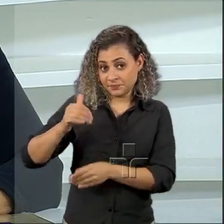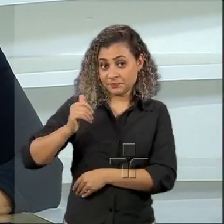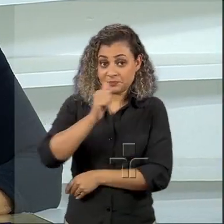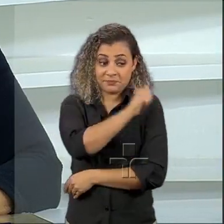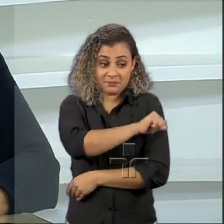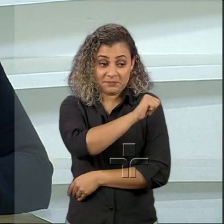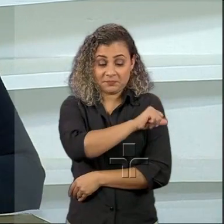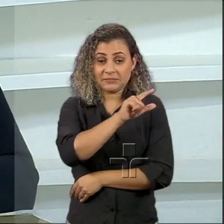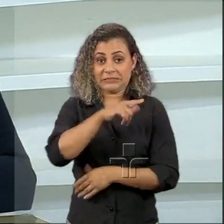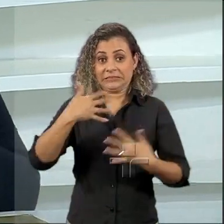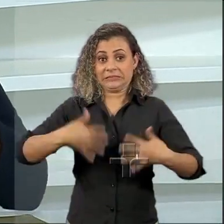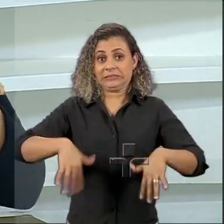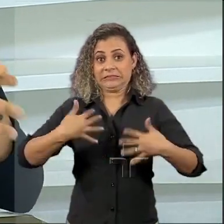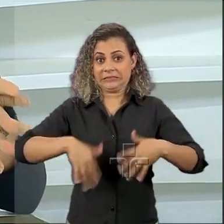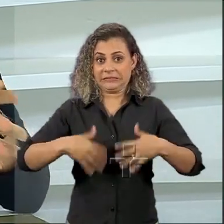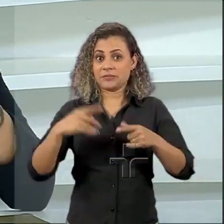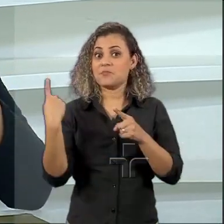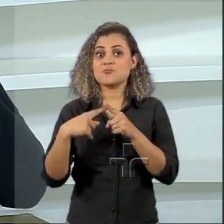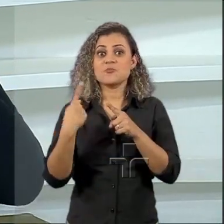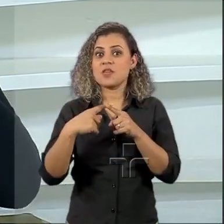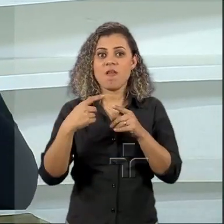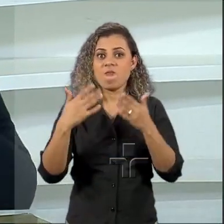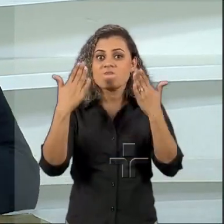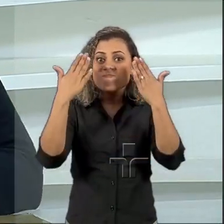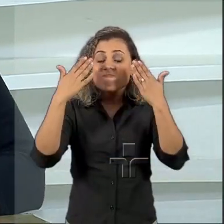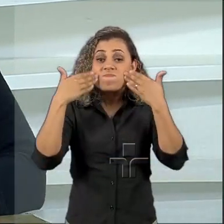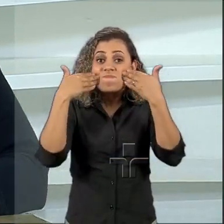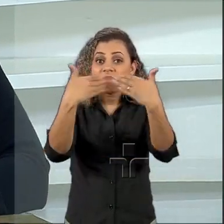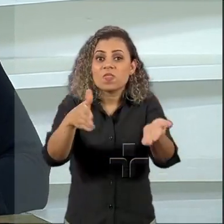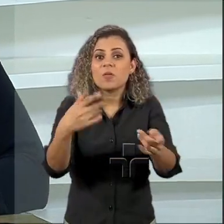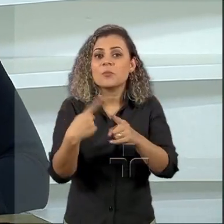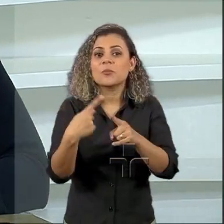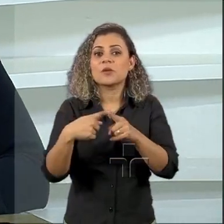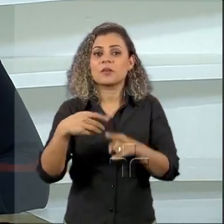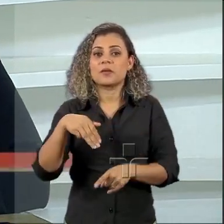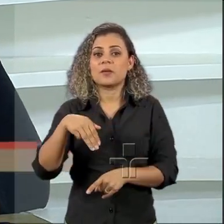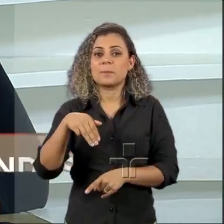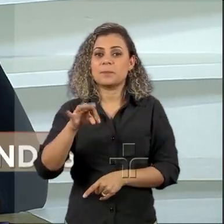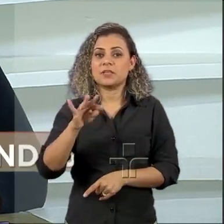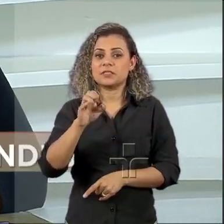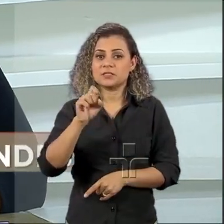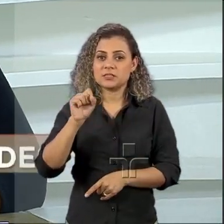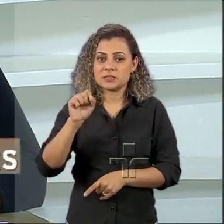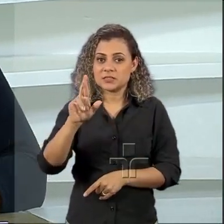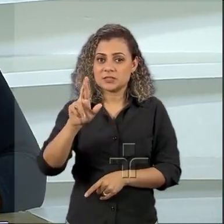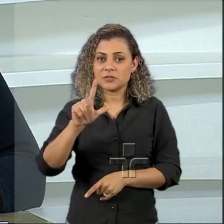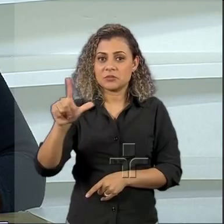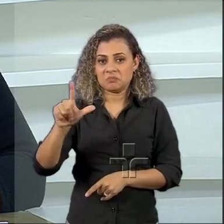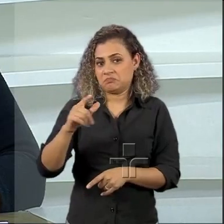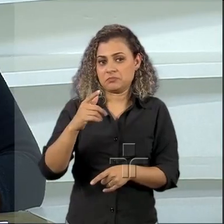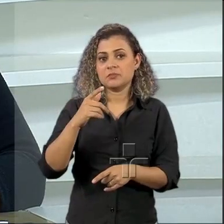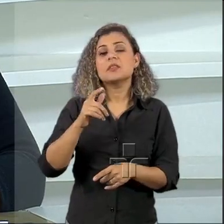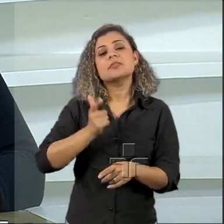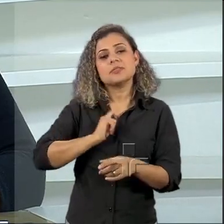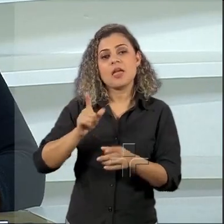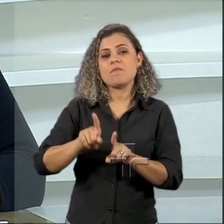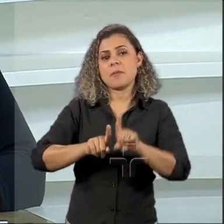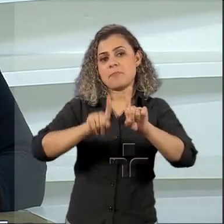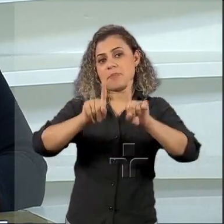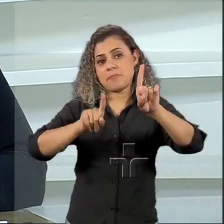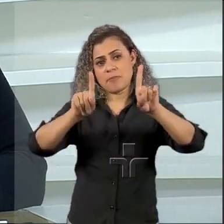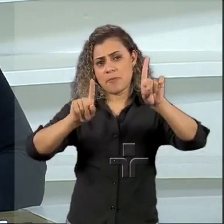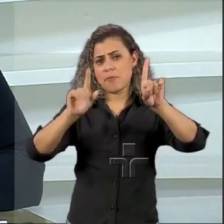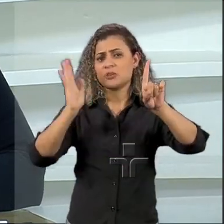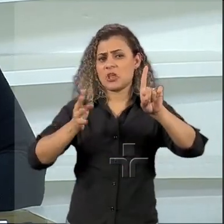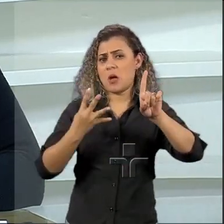o caso mais emblemático de todos, porque o Witzel, que está liderando a pesquisa, mais de já 40%,